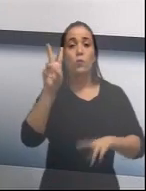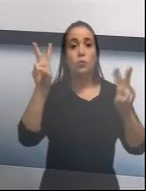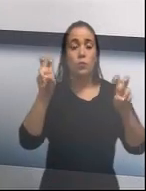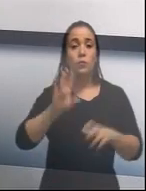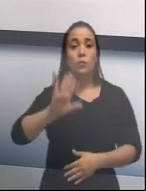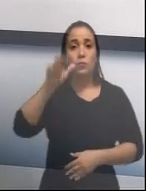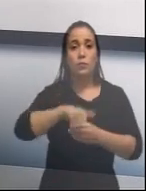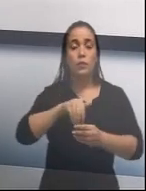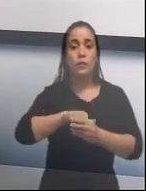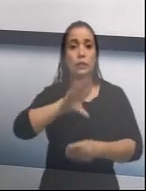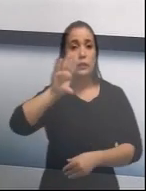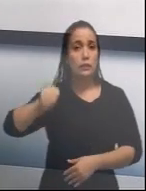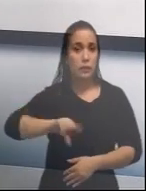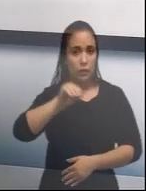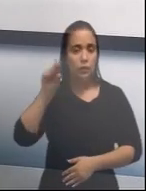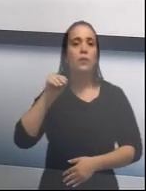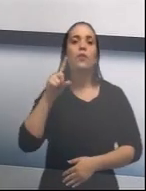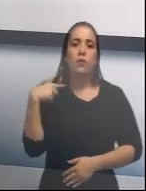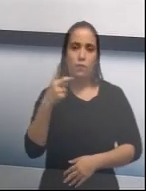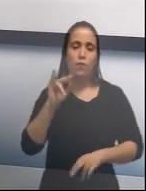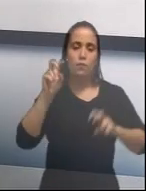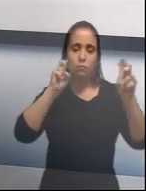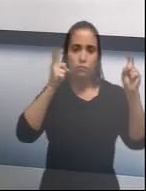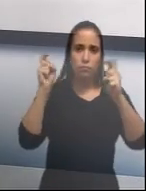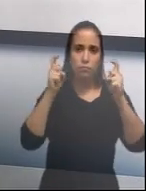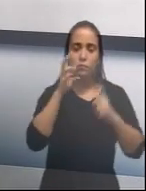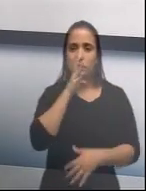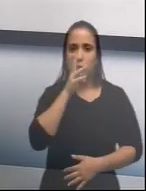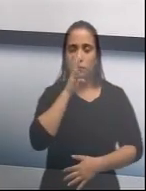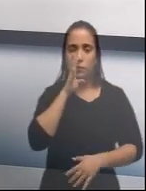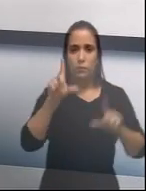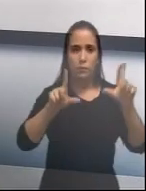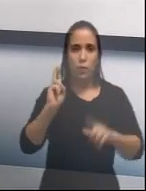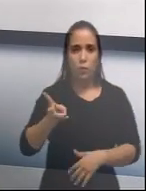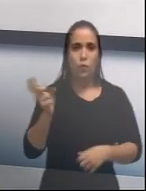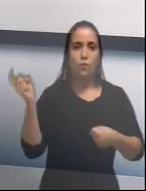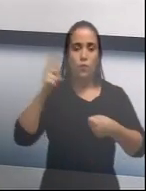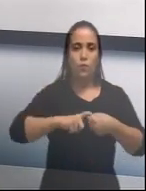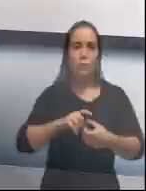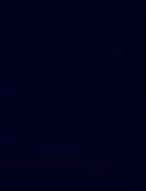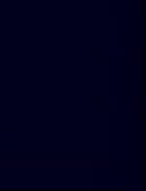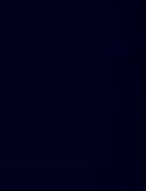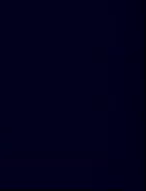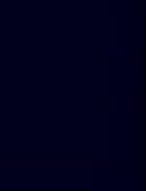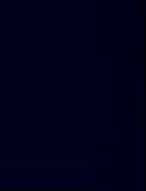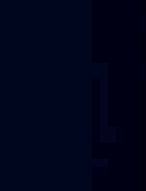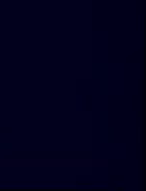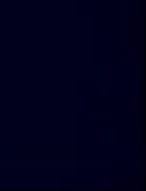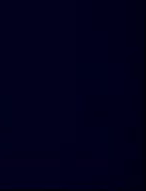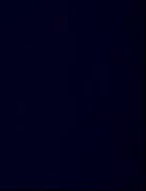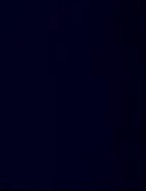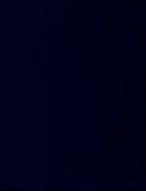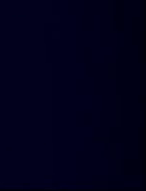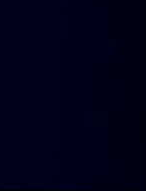Ciro Gomes, né? Não vamos falar sobre tudo isso. Não sai daí não, instante só, a gente volta já.